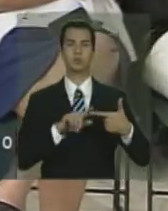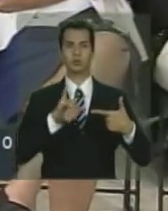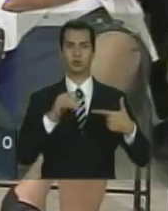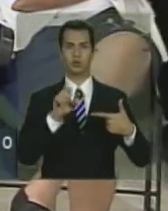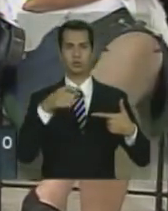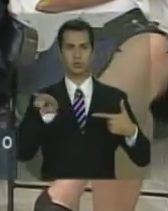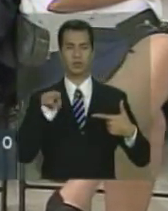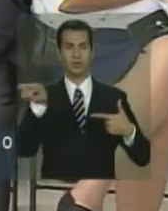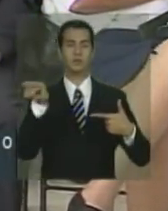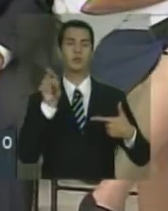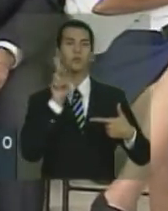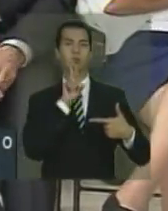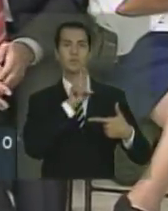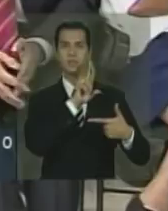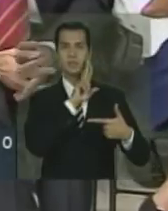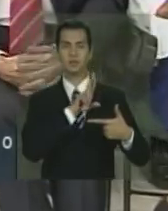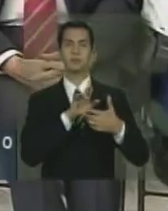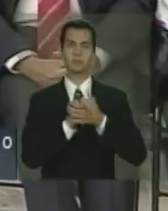Júnior, de Roraima.